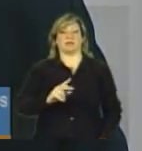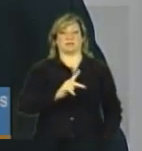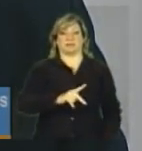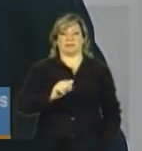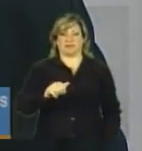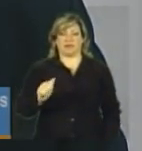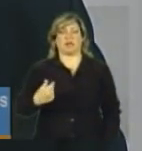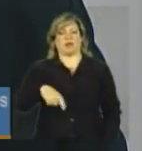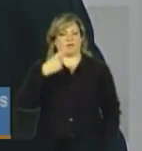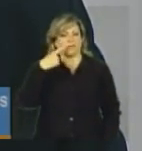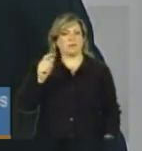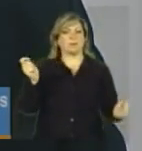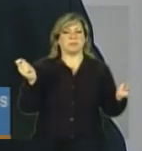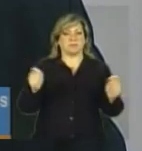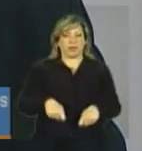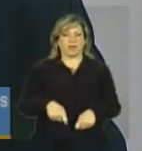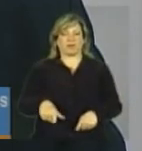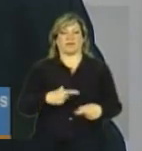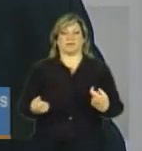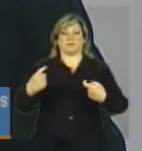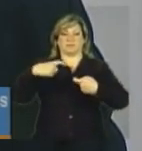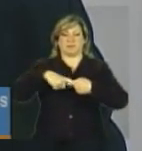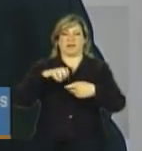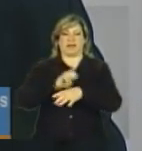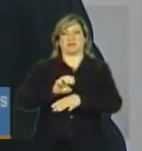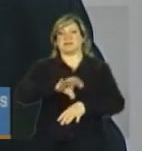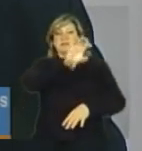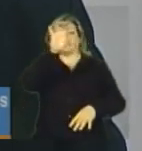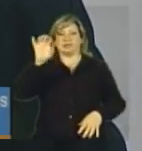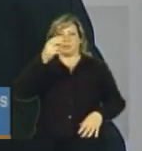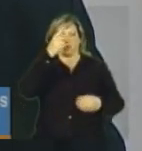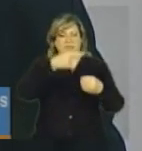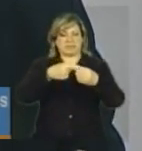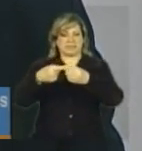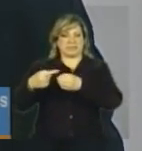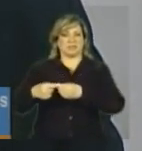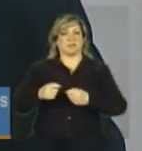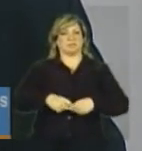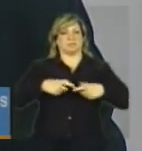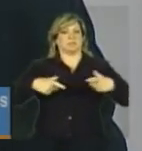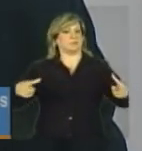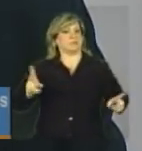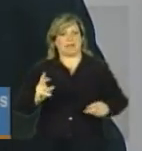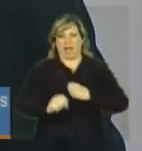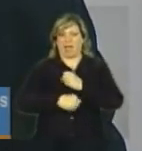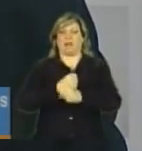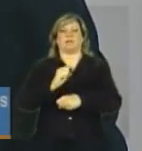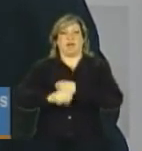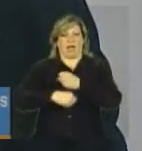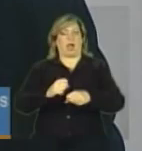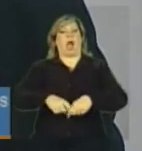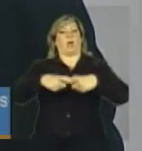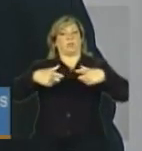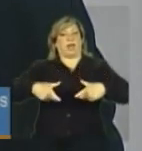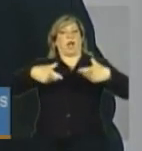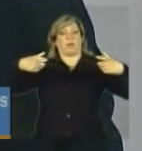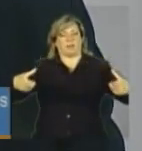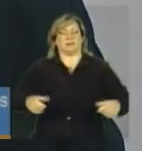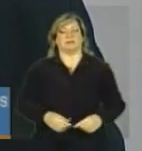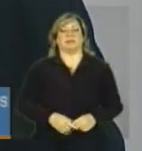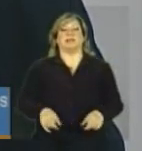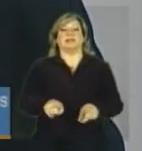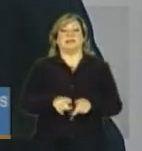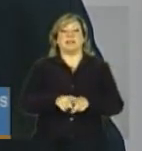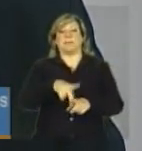podemos eh observar pela parceria com estados e municípios que crescem a cada ano, com o engajamento das